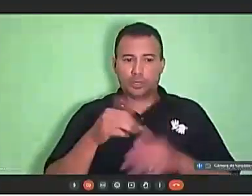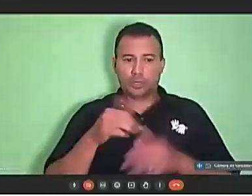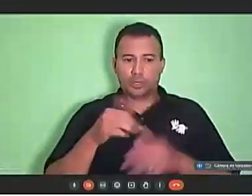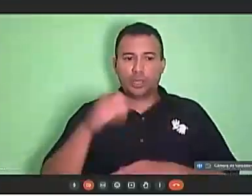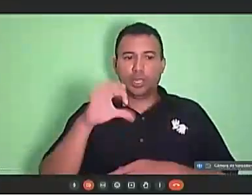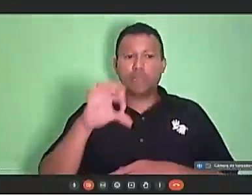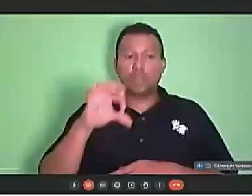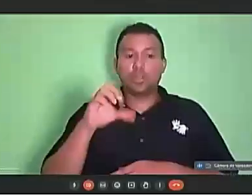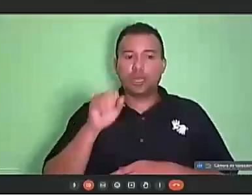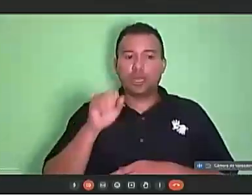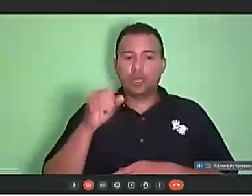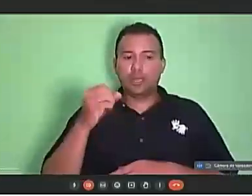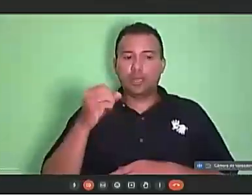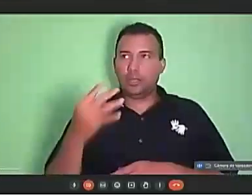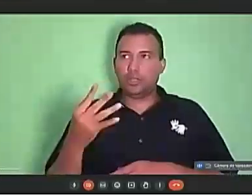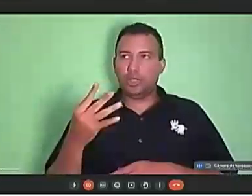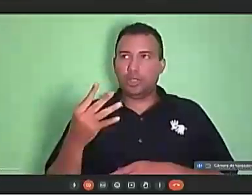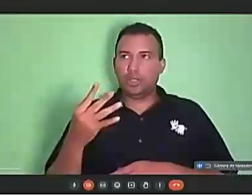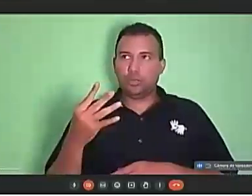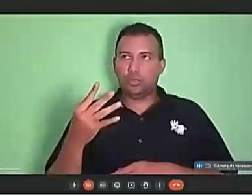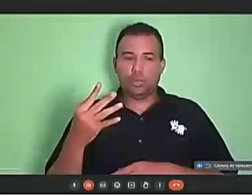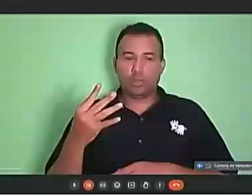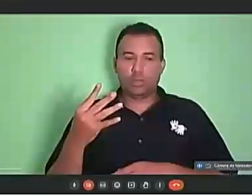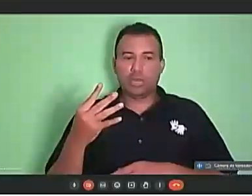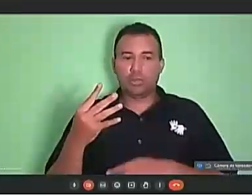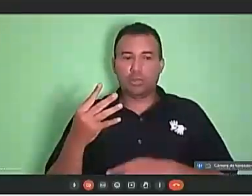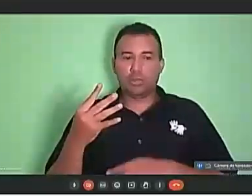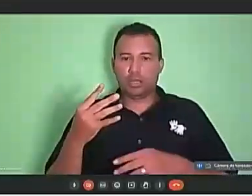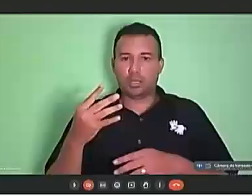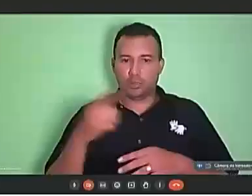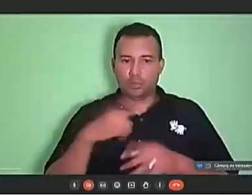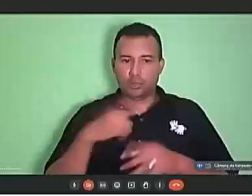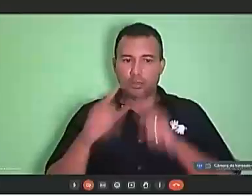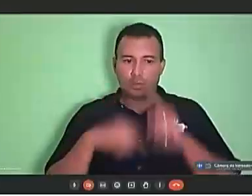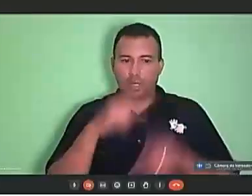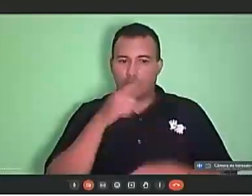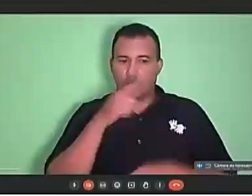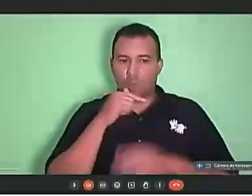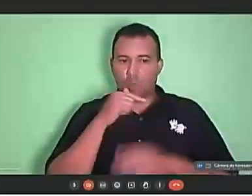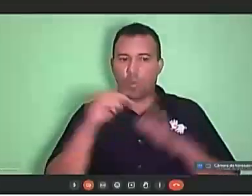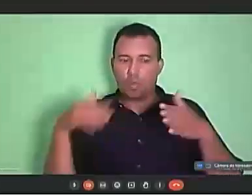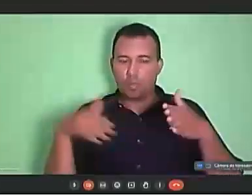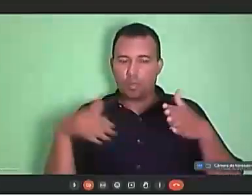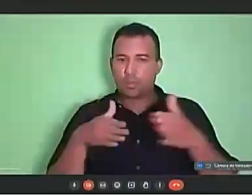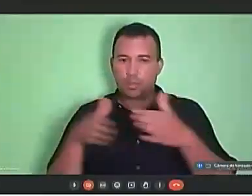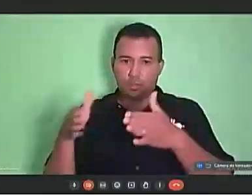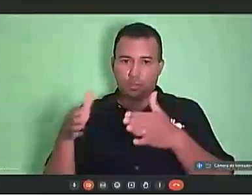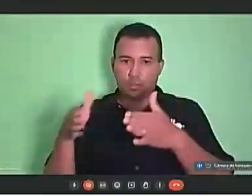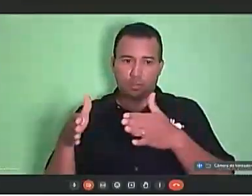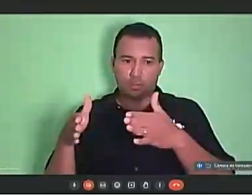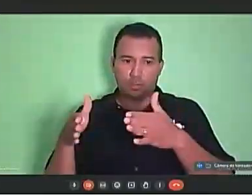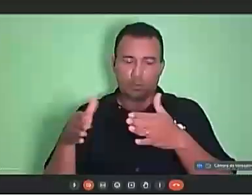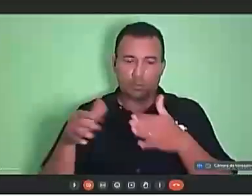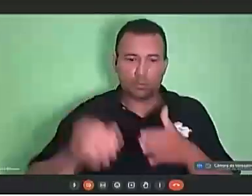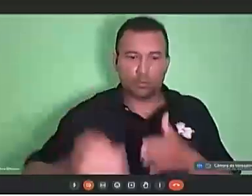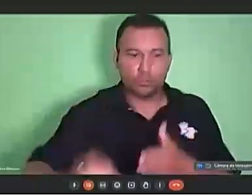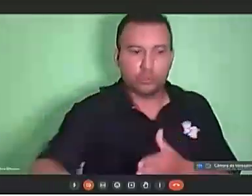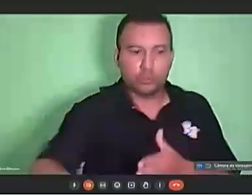pensou em cercar as cidades por um sistema de diques e bypassar o rio por baixo das cidades, uma obra monumental, que é aquele traço em